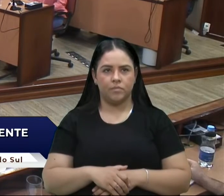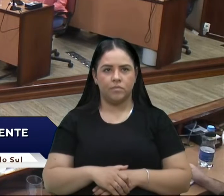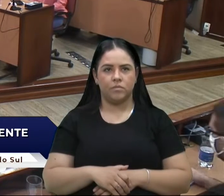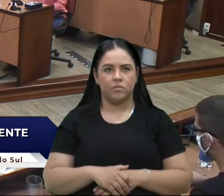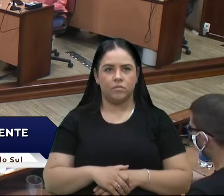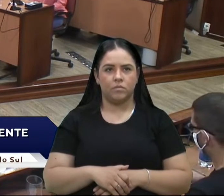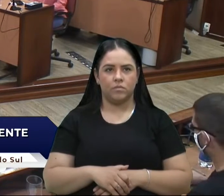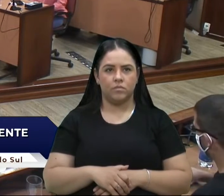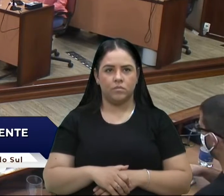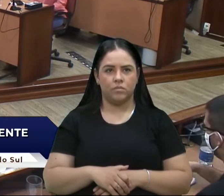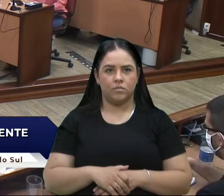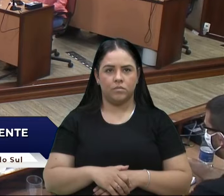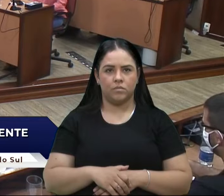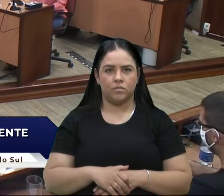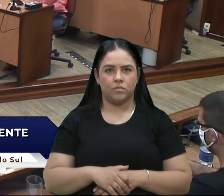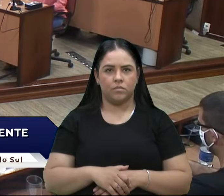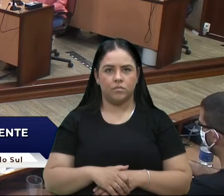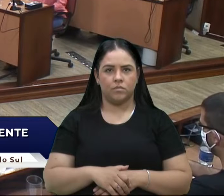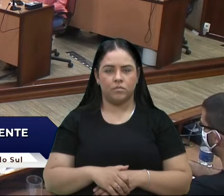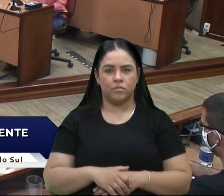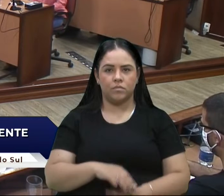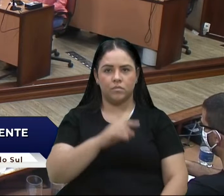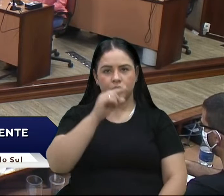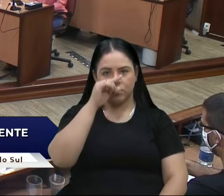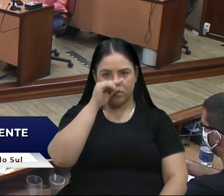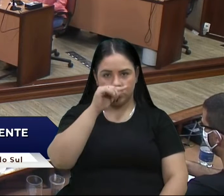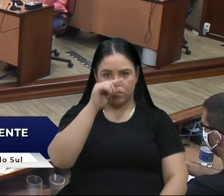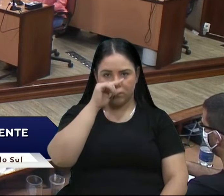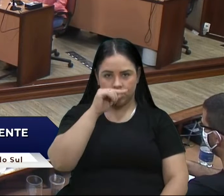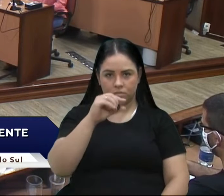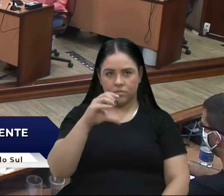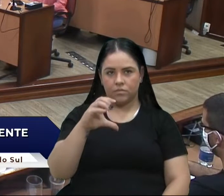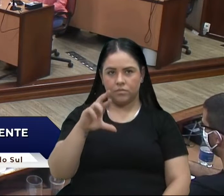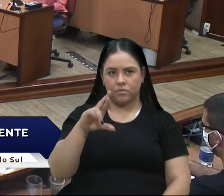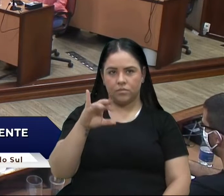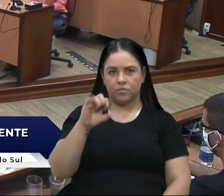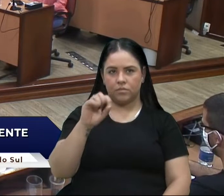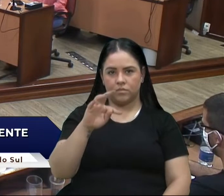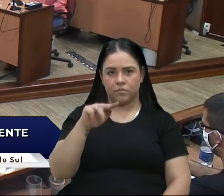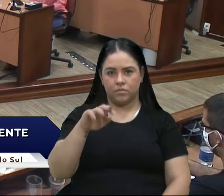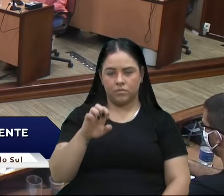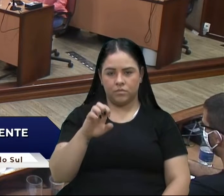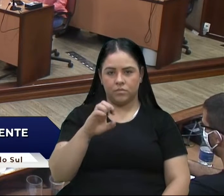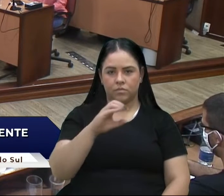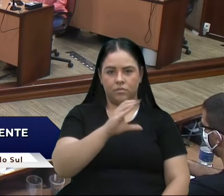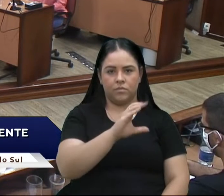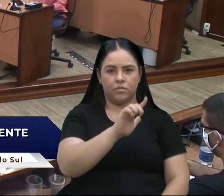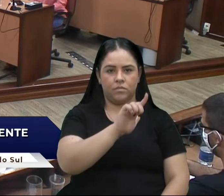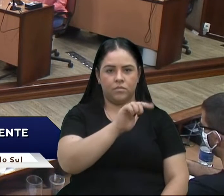o Sandro, a Cleciane, que estão aqui, a Cláudia.